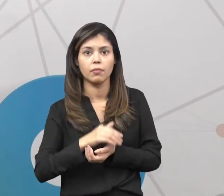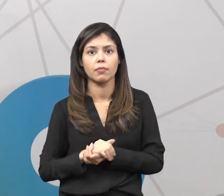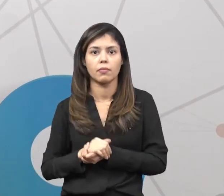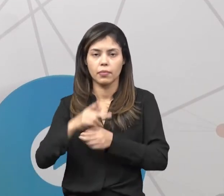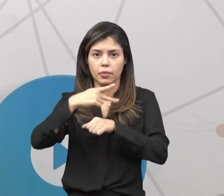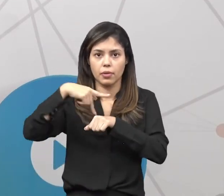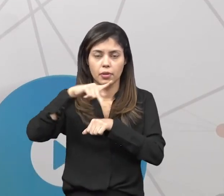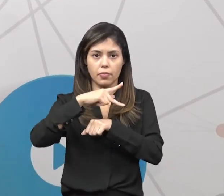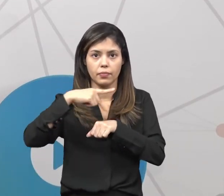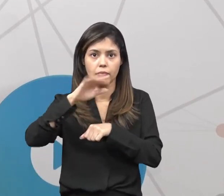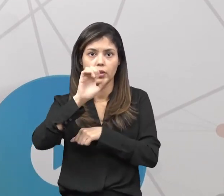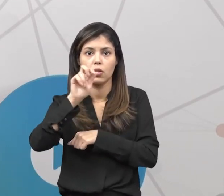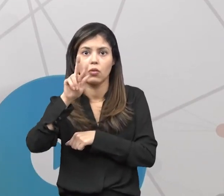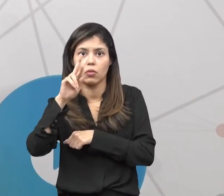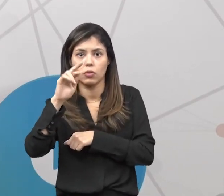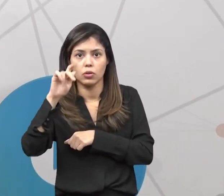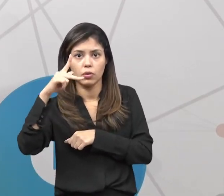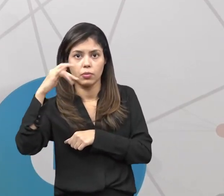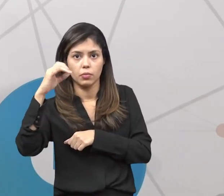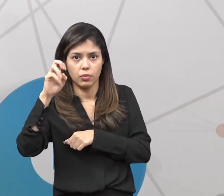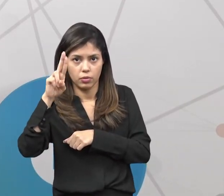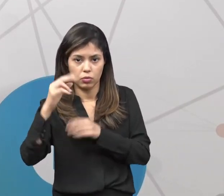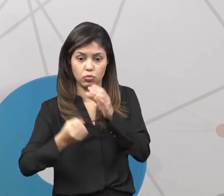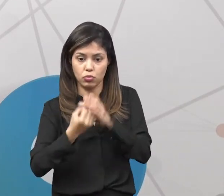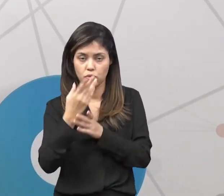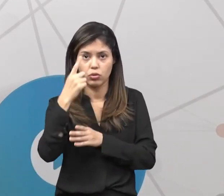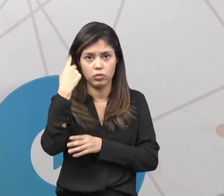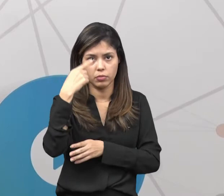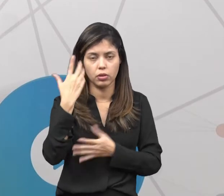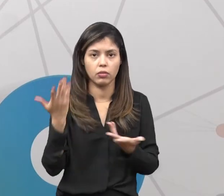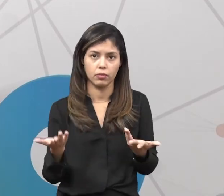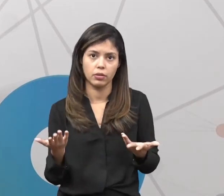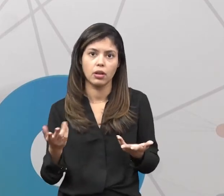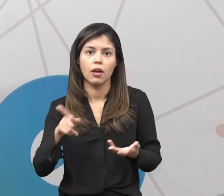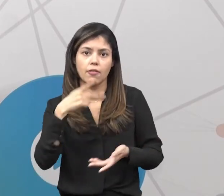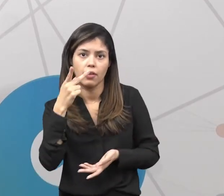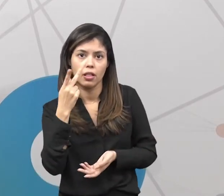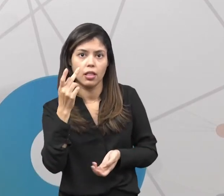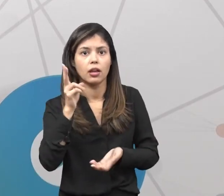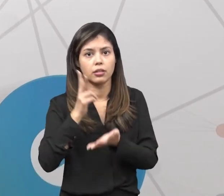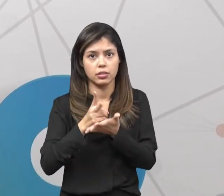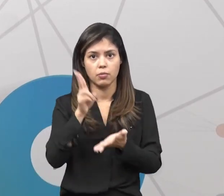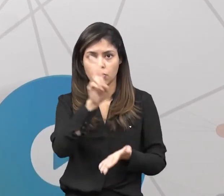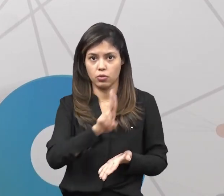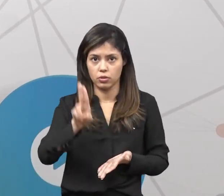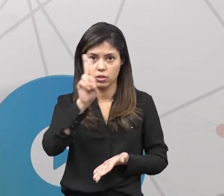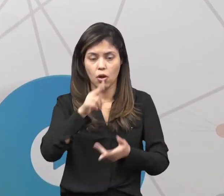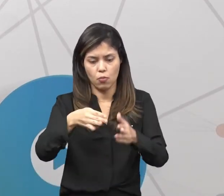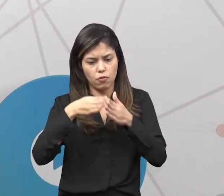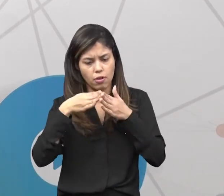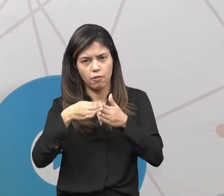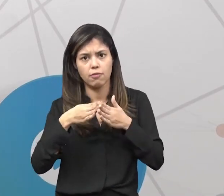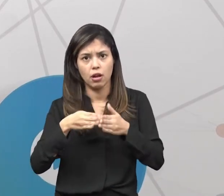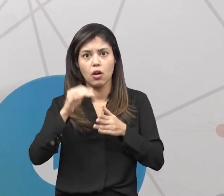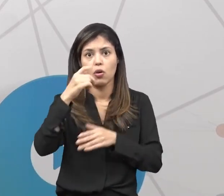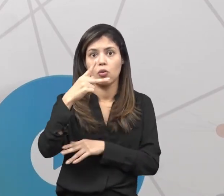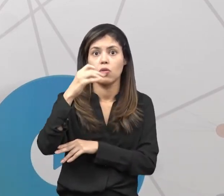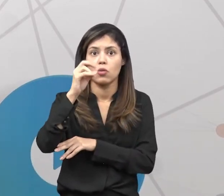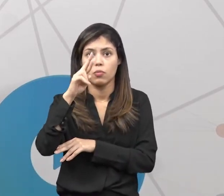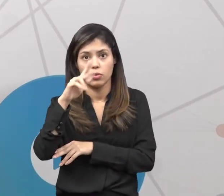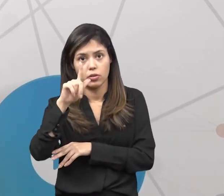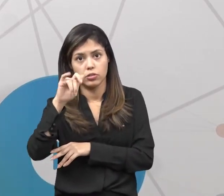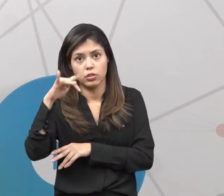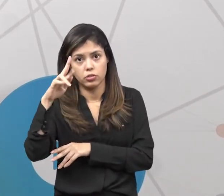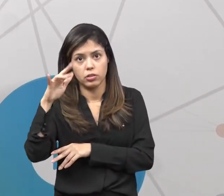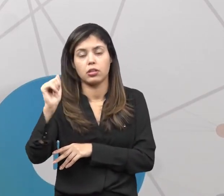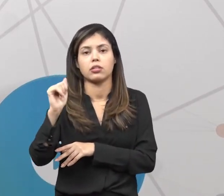país europeu onde surgiu a língua espanhola, falar dessa maneira sem utilizar por favor ou por gentileza